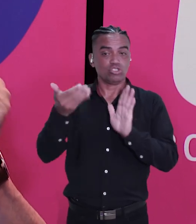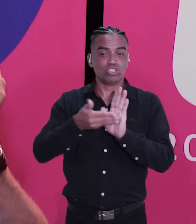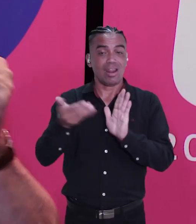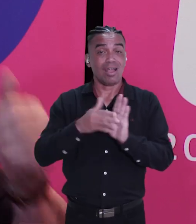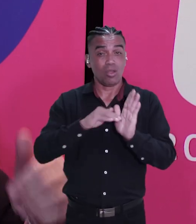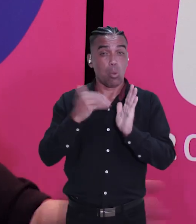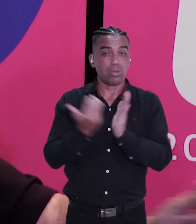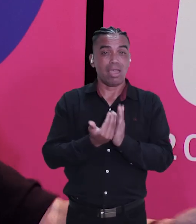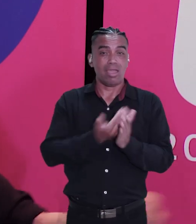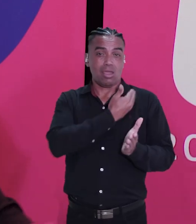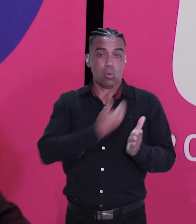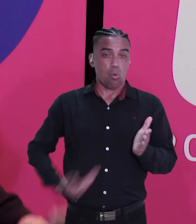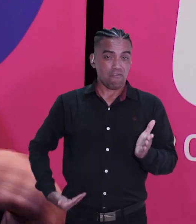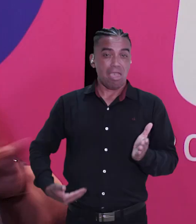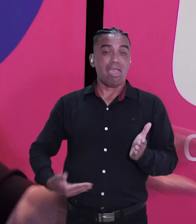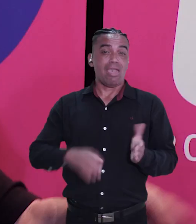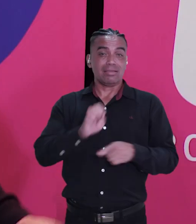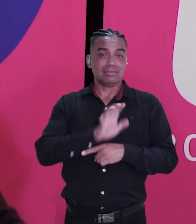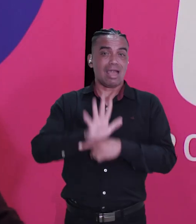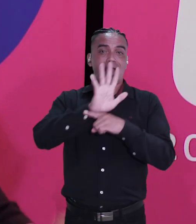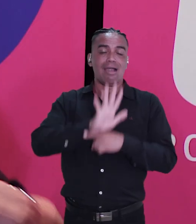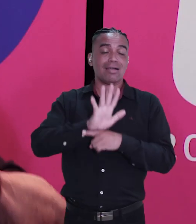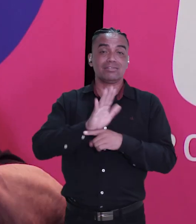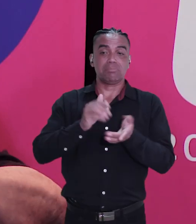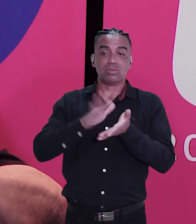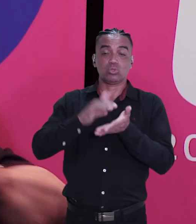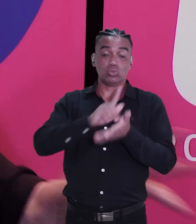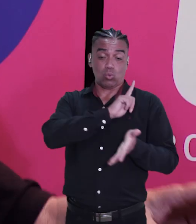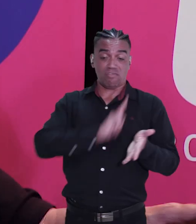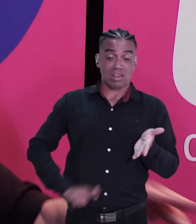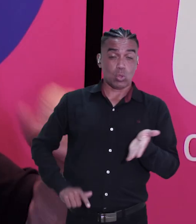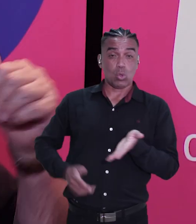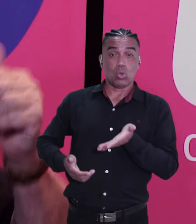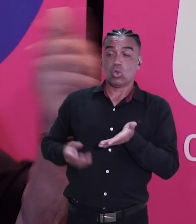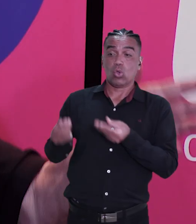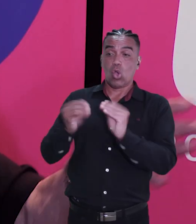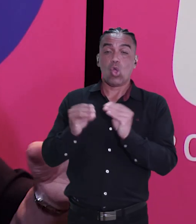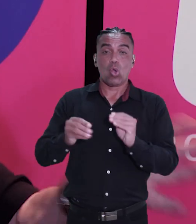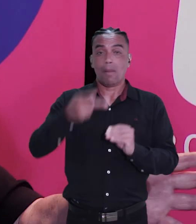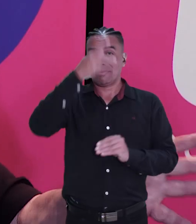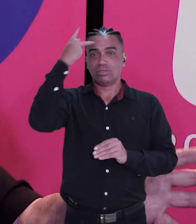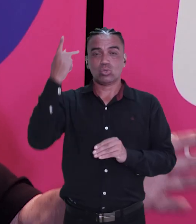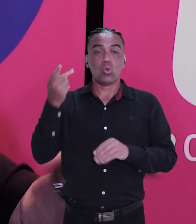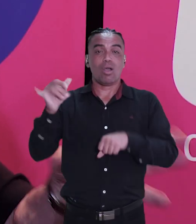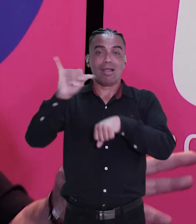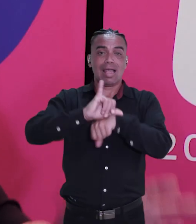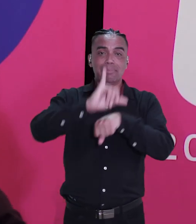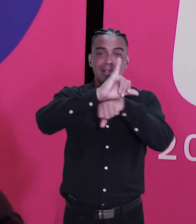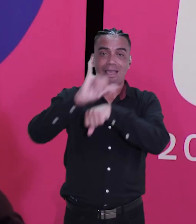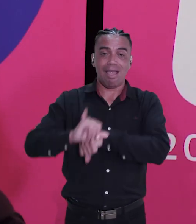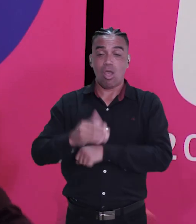só eliminar qualquer poder estadual, por isso ele dispensou todos os governadores, botou gente em cada capital